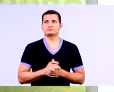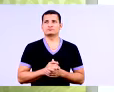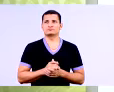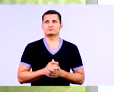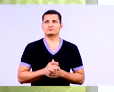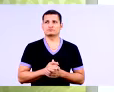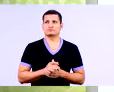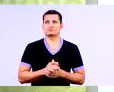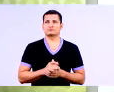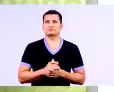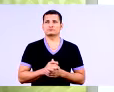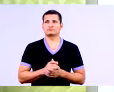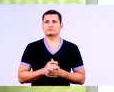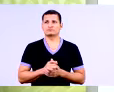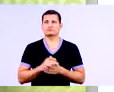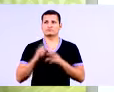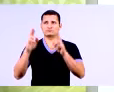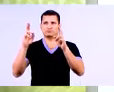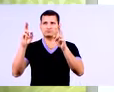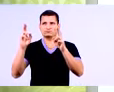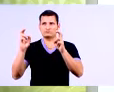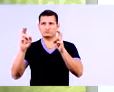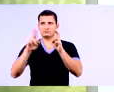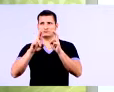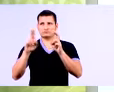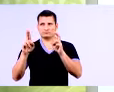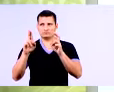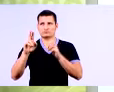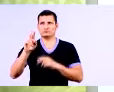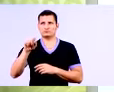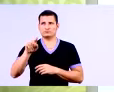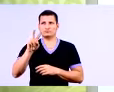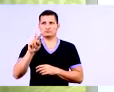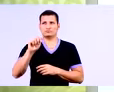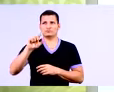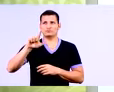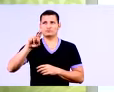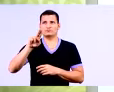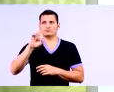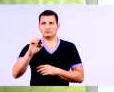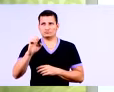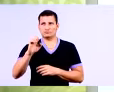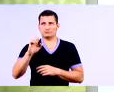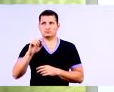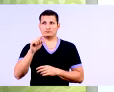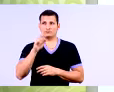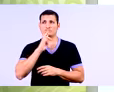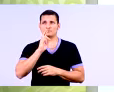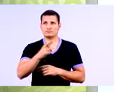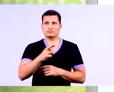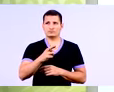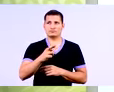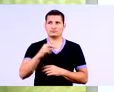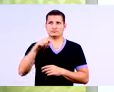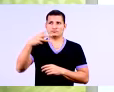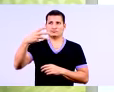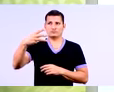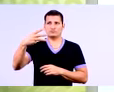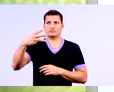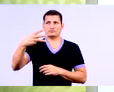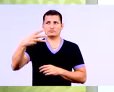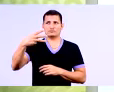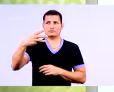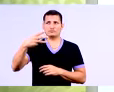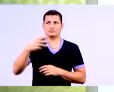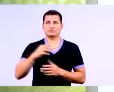document.getElementById, entre parênteses, o nome do elemento ponto value. Essa resposta, ela vai